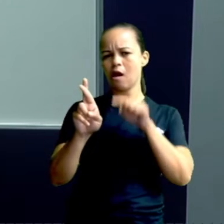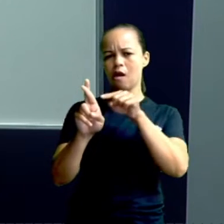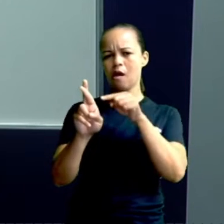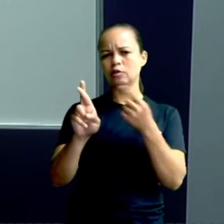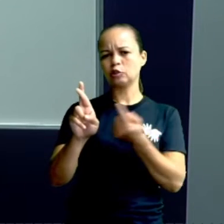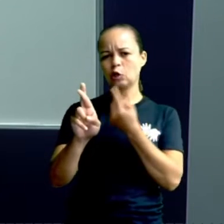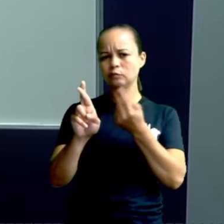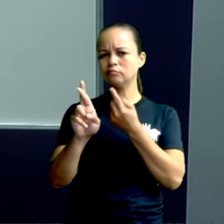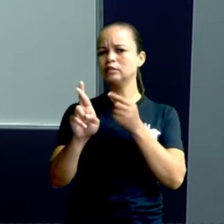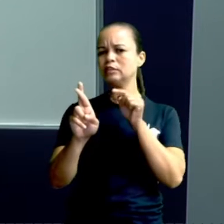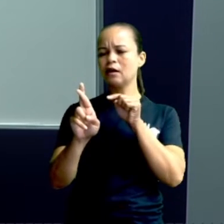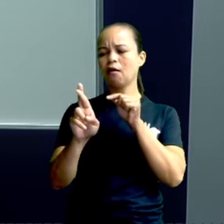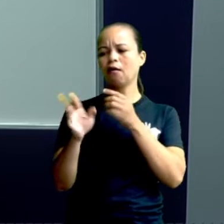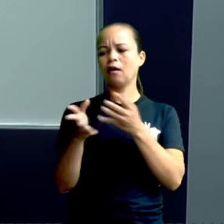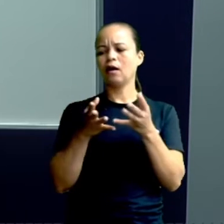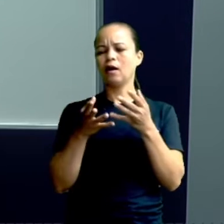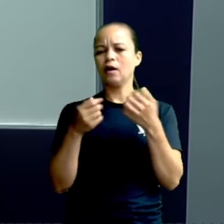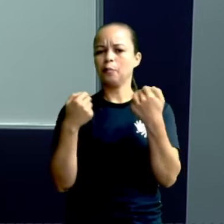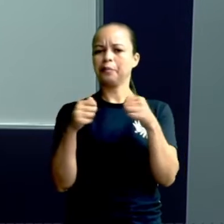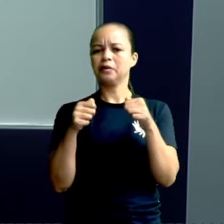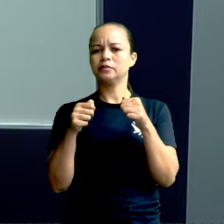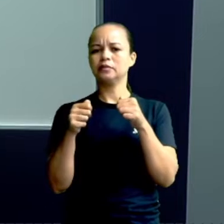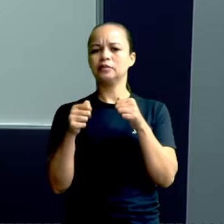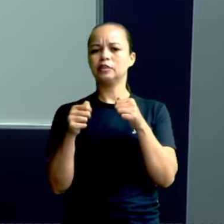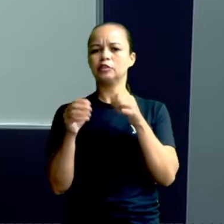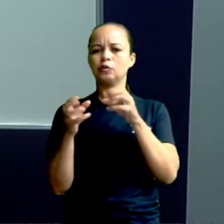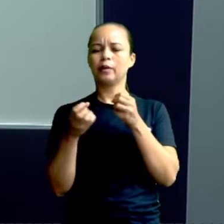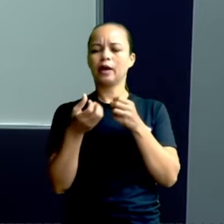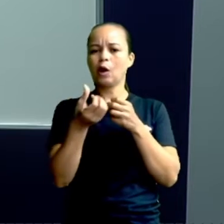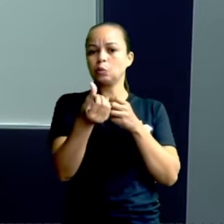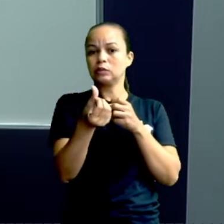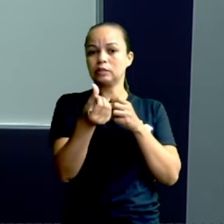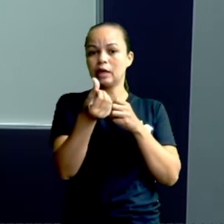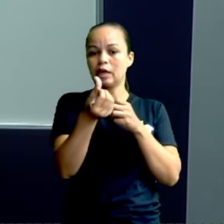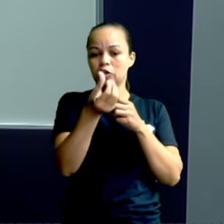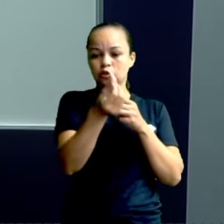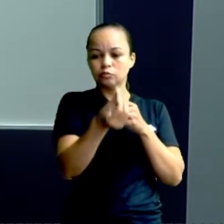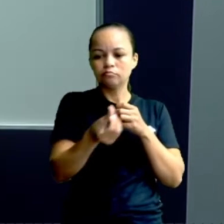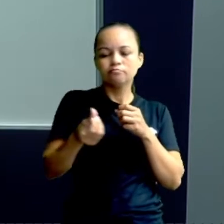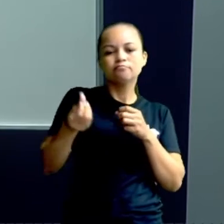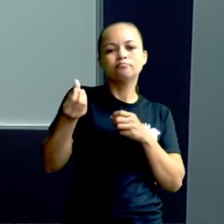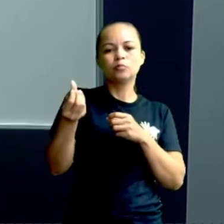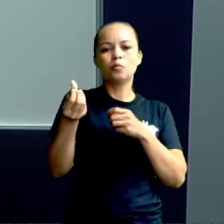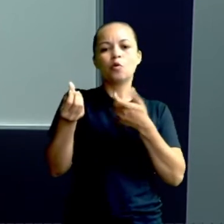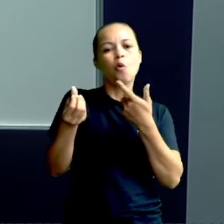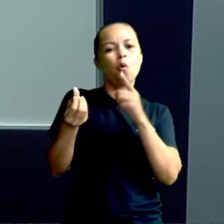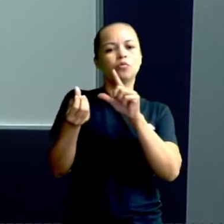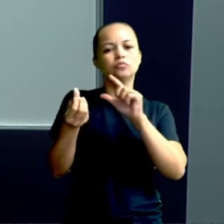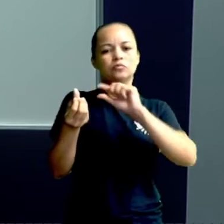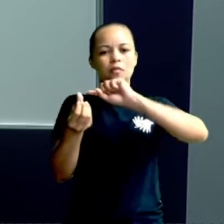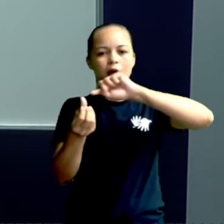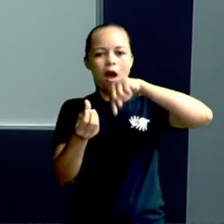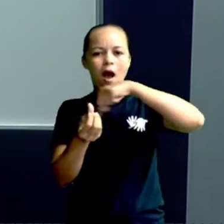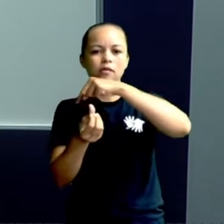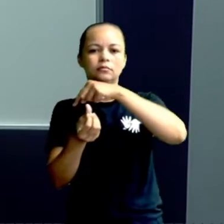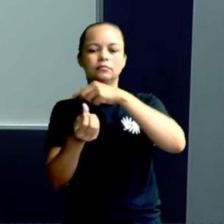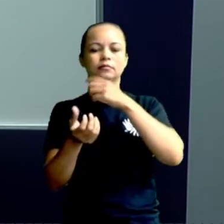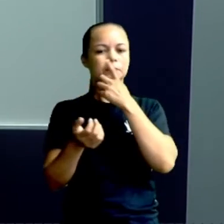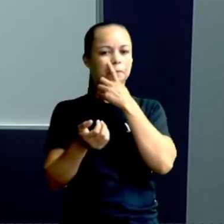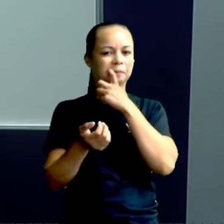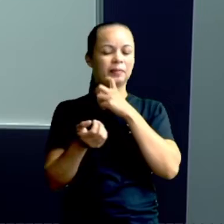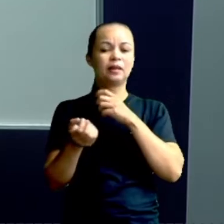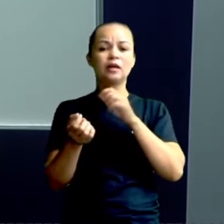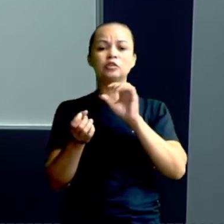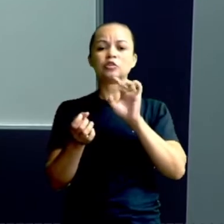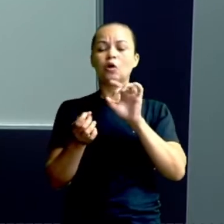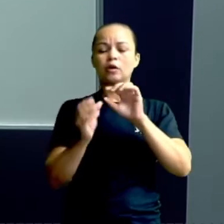essa letra sozinha, eu tenho que pegar esse 6 e passar, ó, para o outro lado. Só que para ele